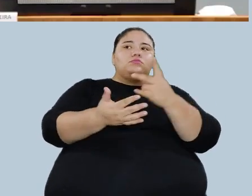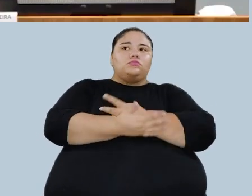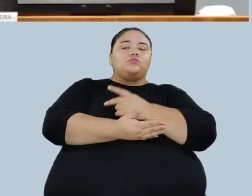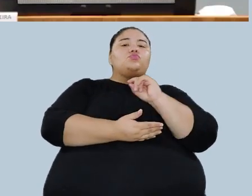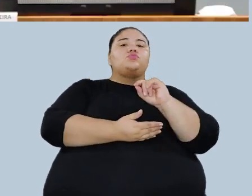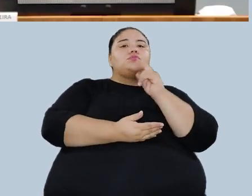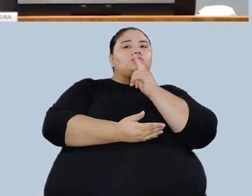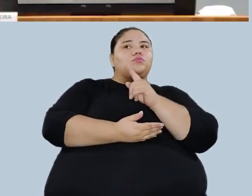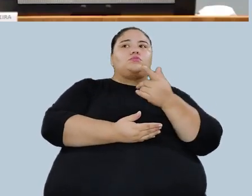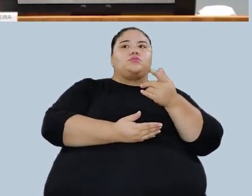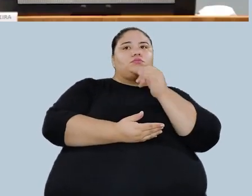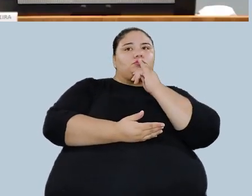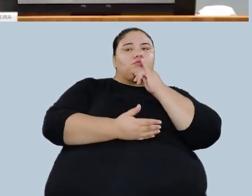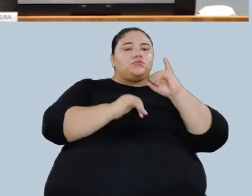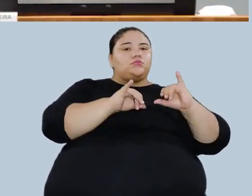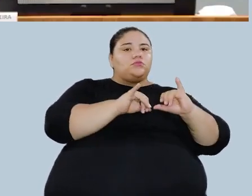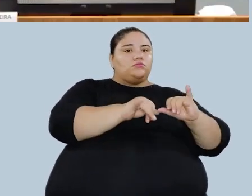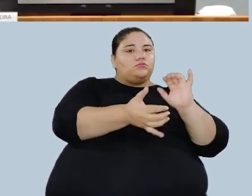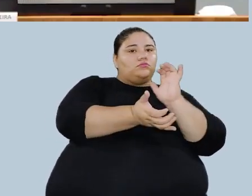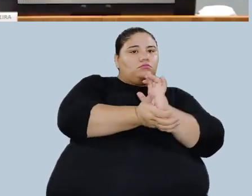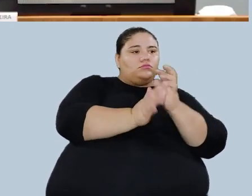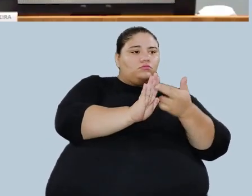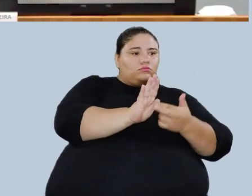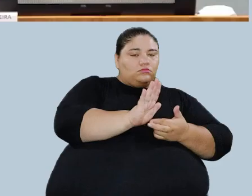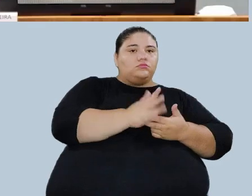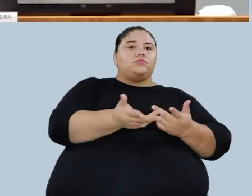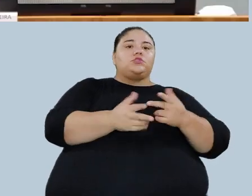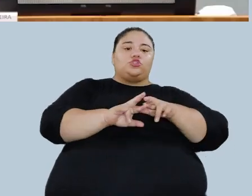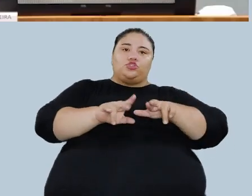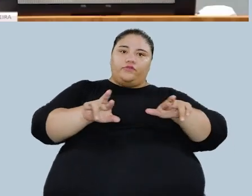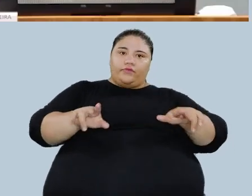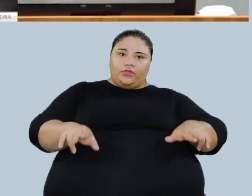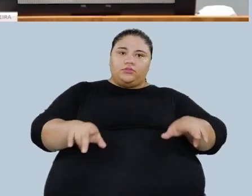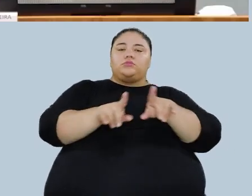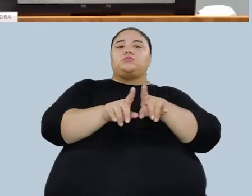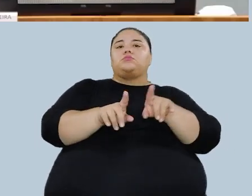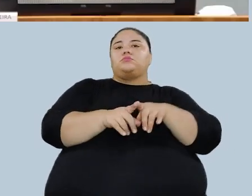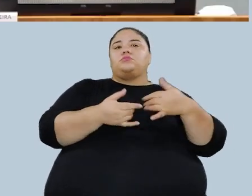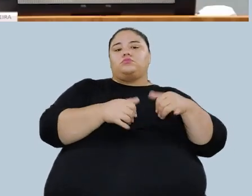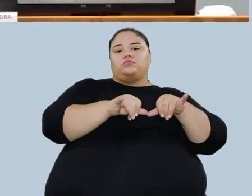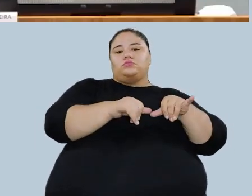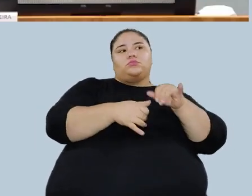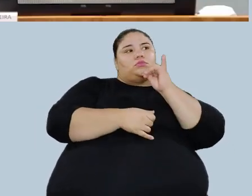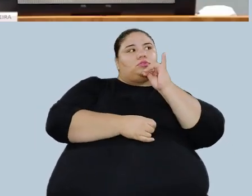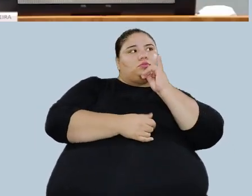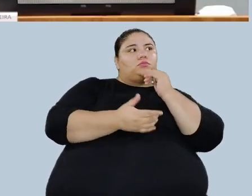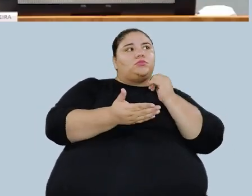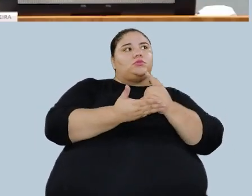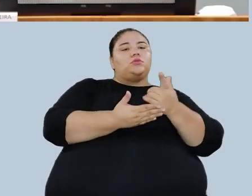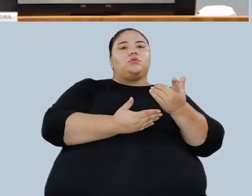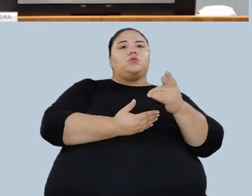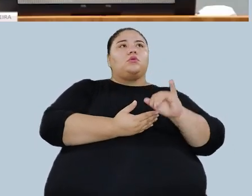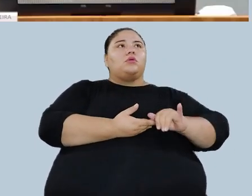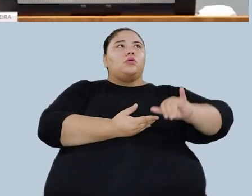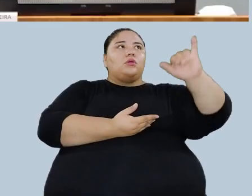vai ser abrangido pelo arrendamento mercantil. E aí temos as diferenças, uma coisa é arrendamento mercantil de aeronave,